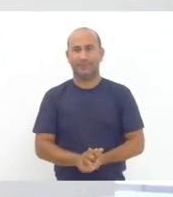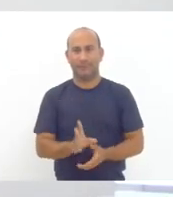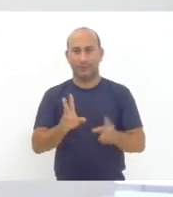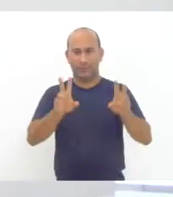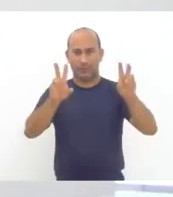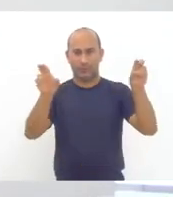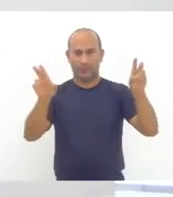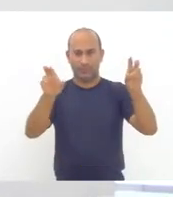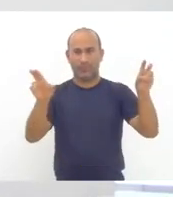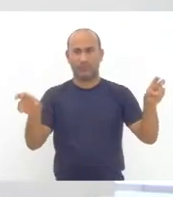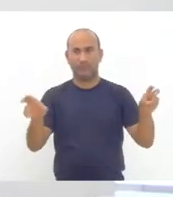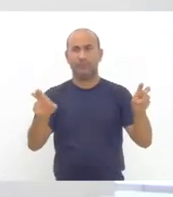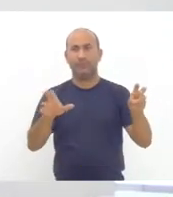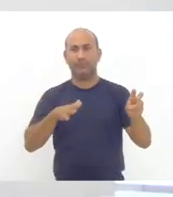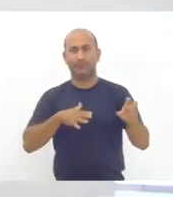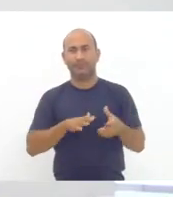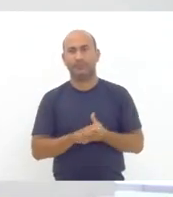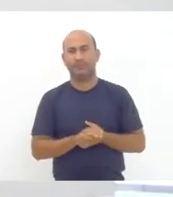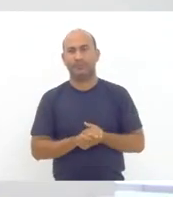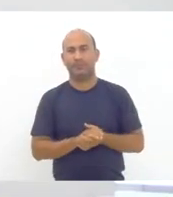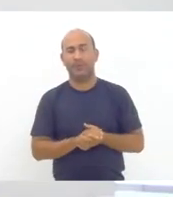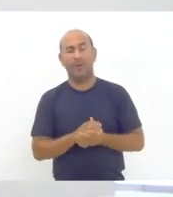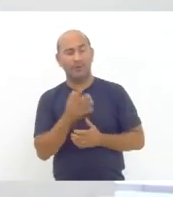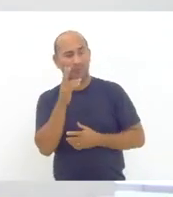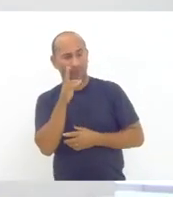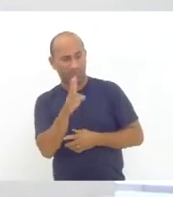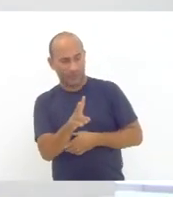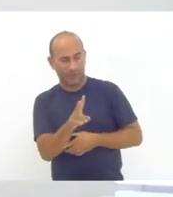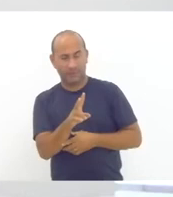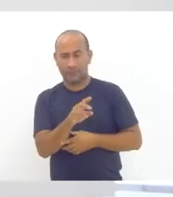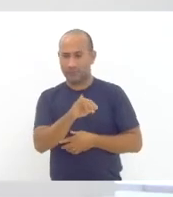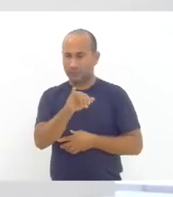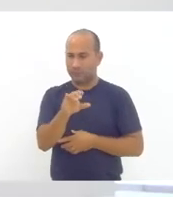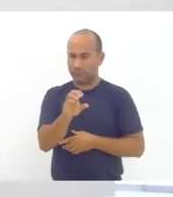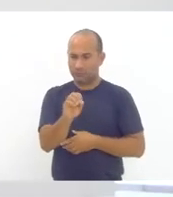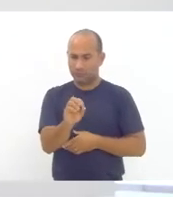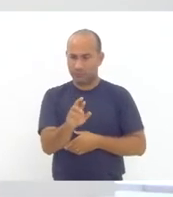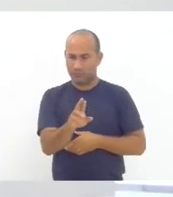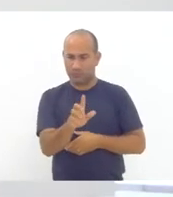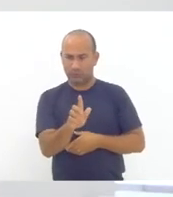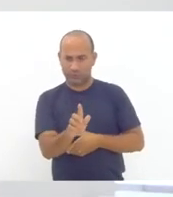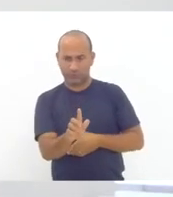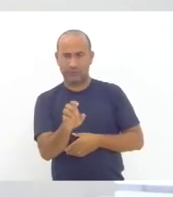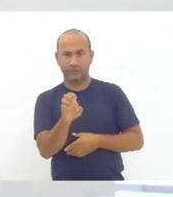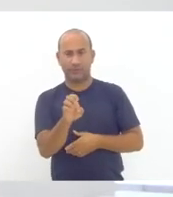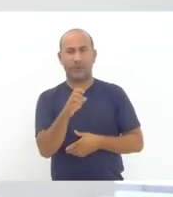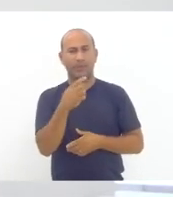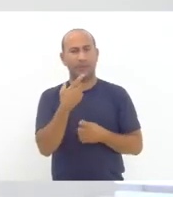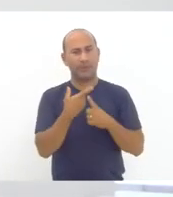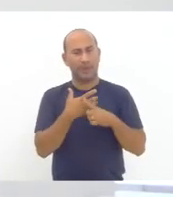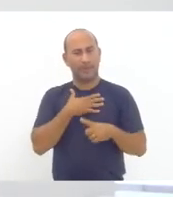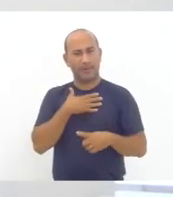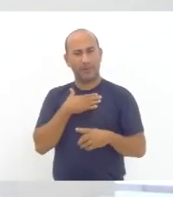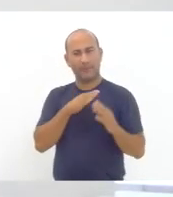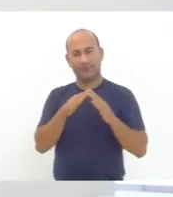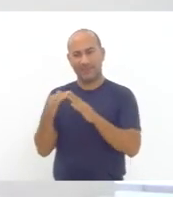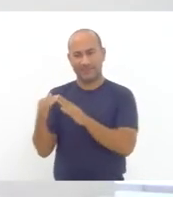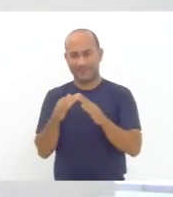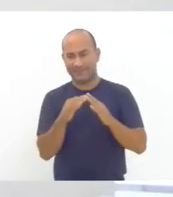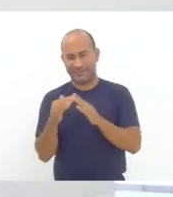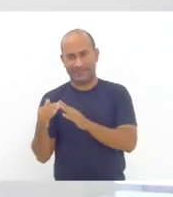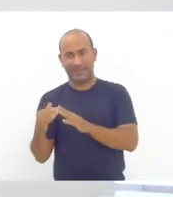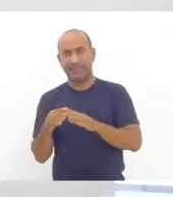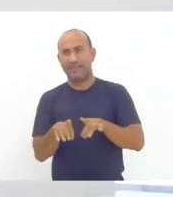árabe né e vejo aqui meu amigo Jorge Range que além de ser meu vizinho é